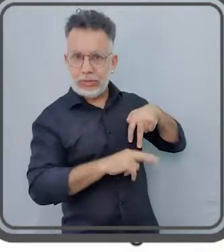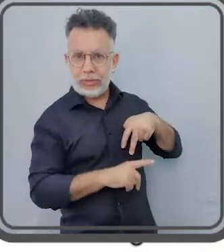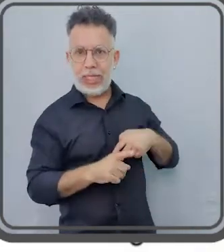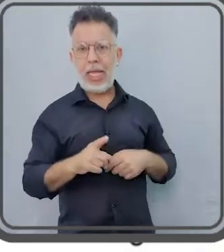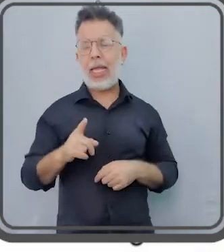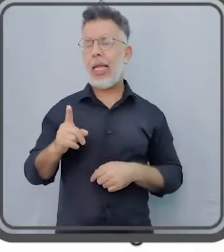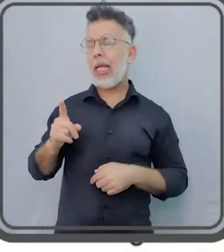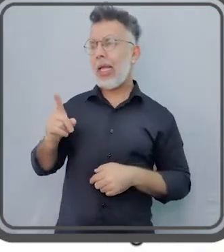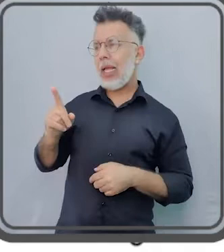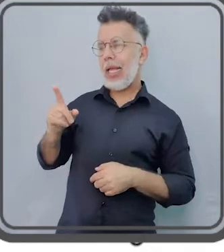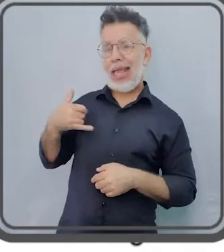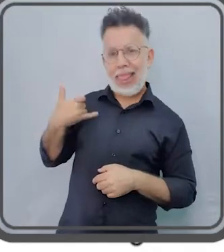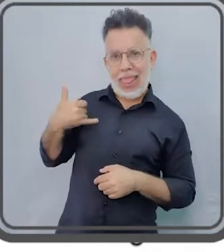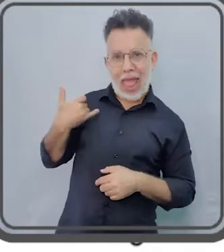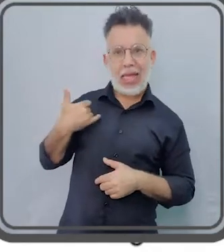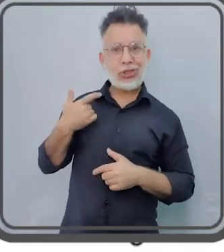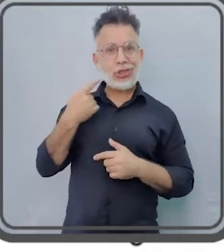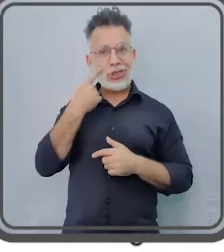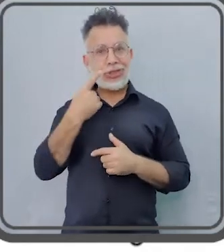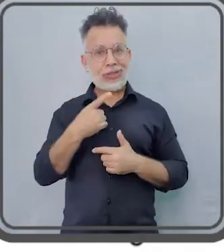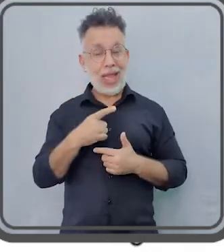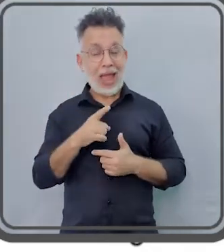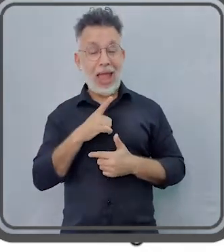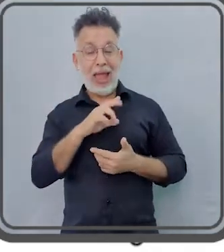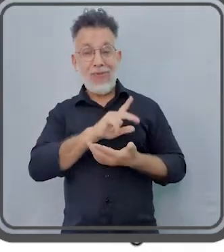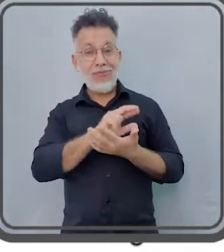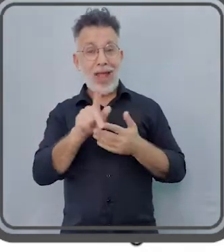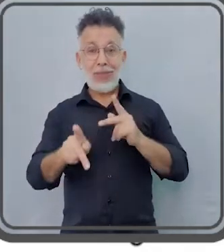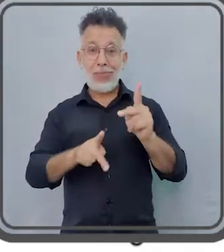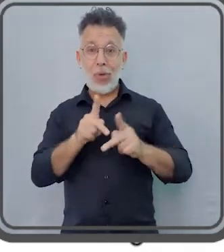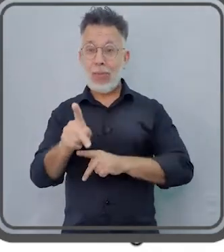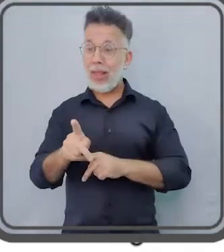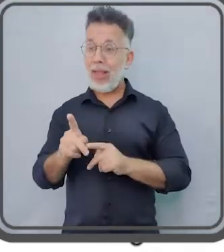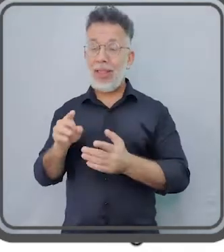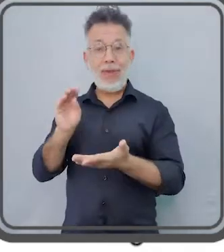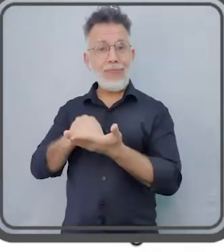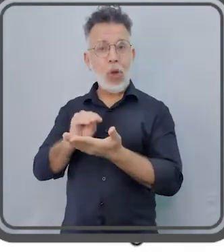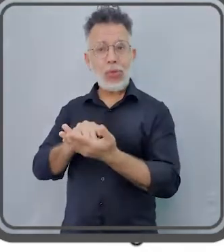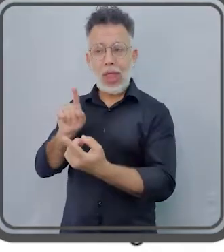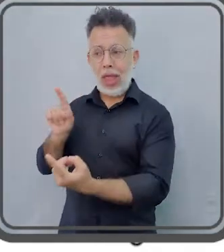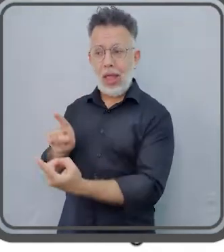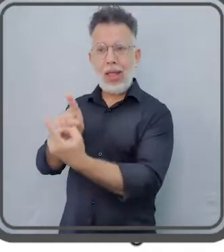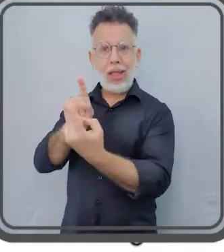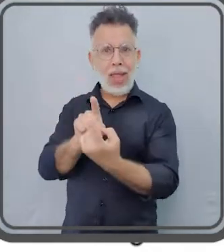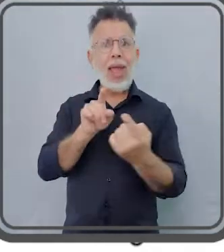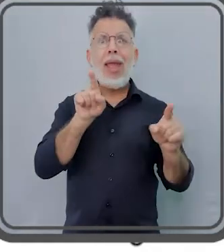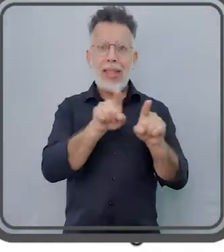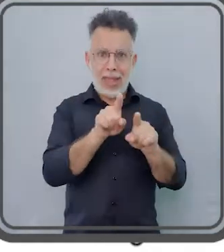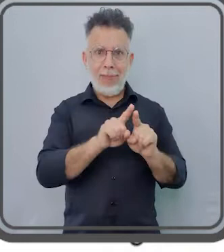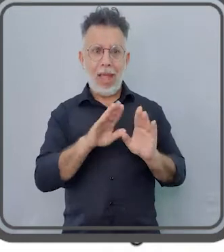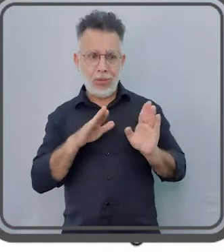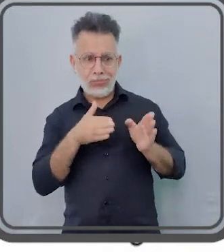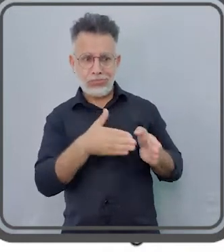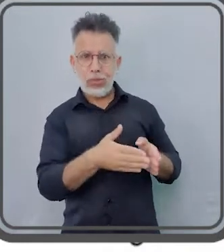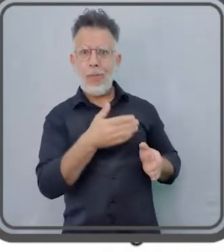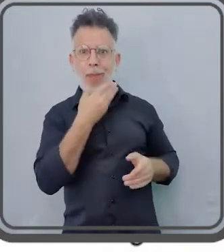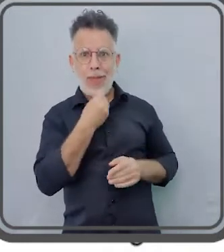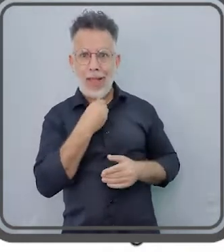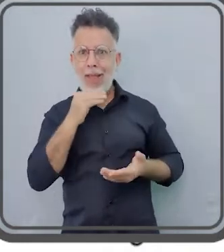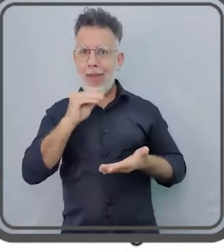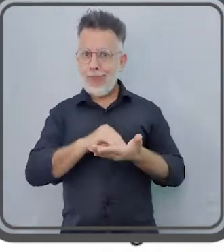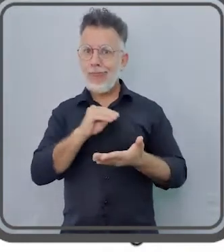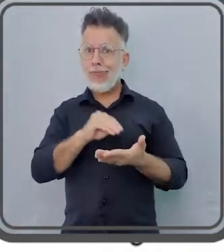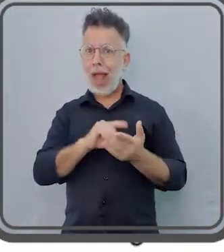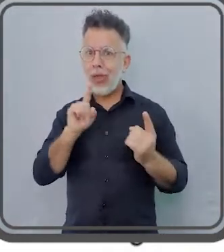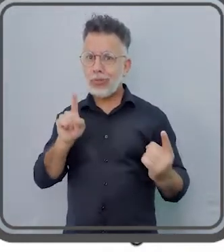quais são esses públicos que têm muitas demandas que não estão sendo atendidas, e mesmo no público masculino ainda tem muita demanda não sendo atendida, né? Então, eu acho